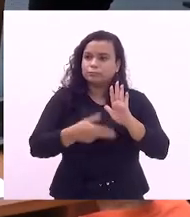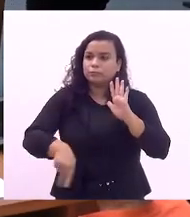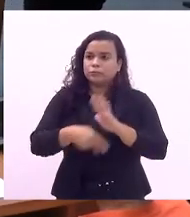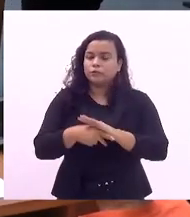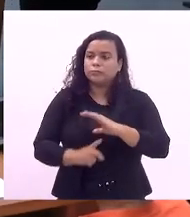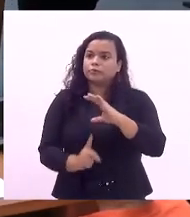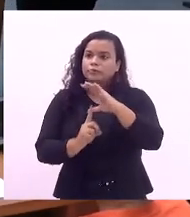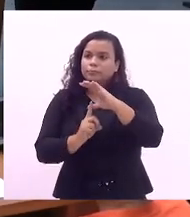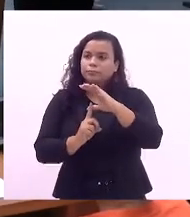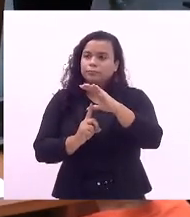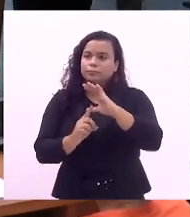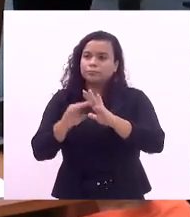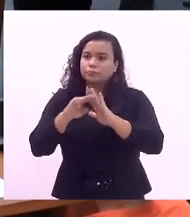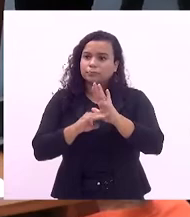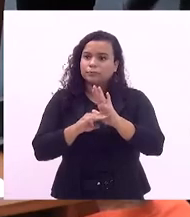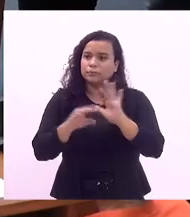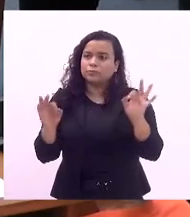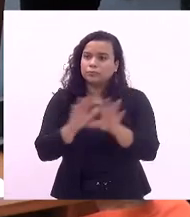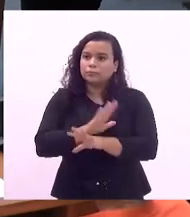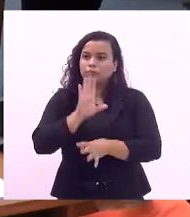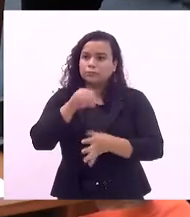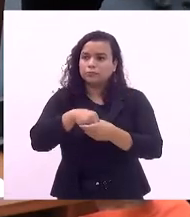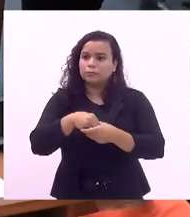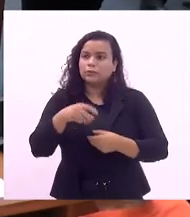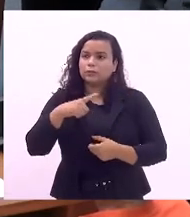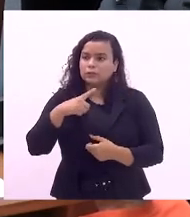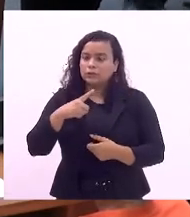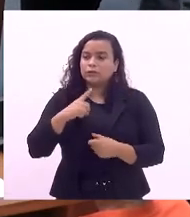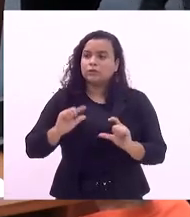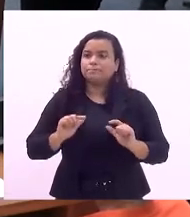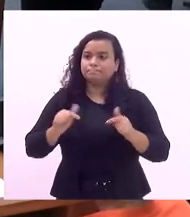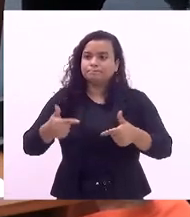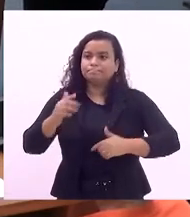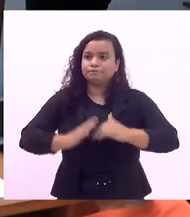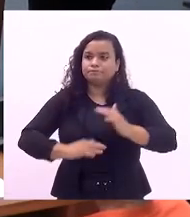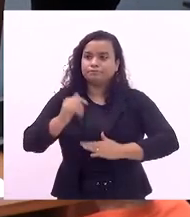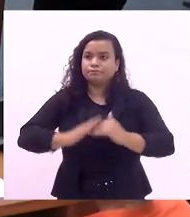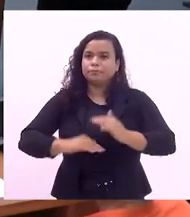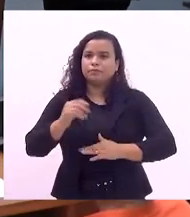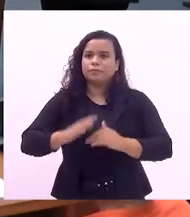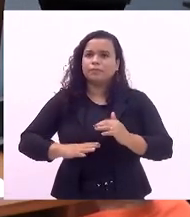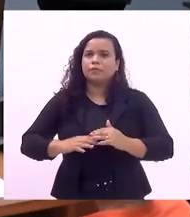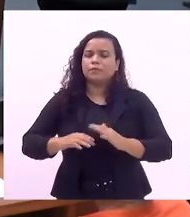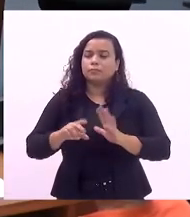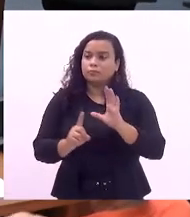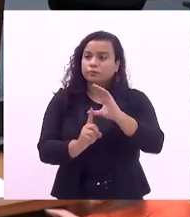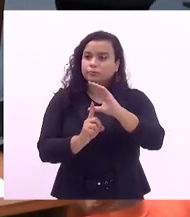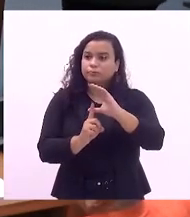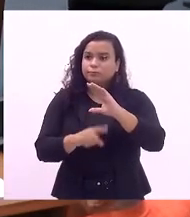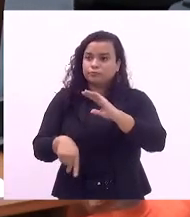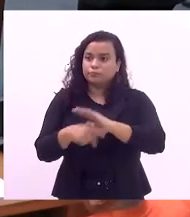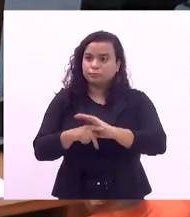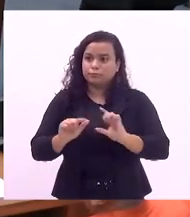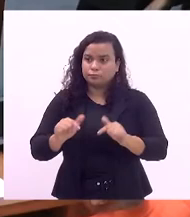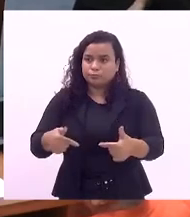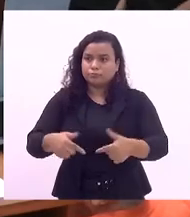por ela preconizados que efetivamente desempenha o Mister da Capelania